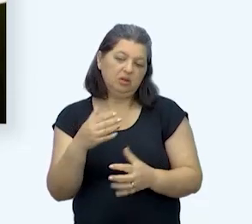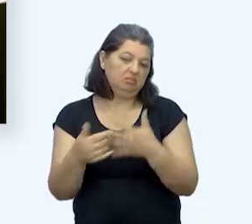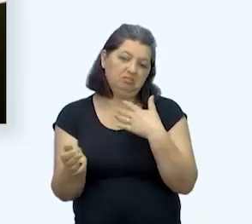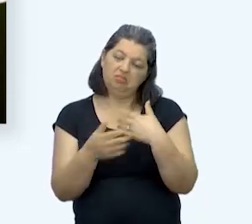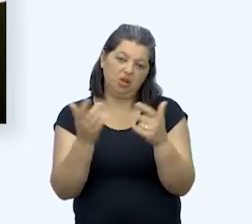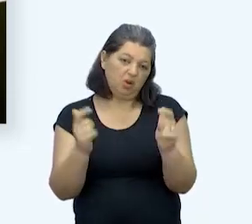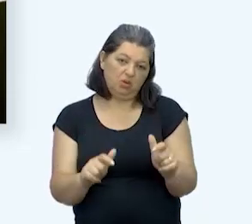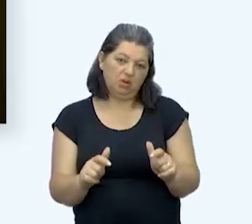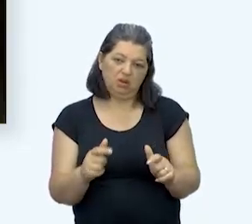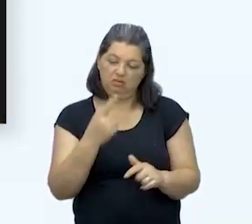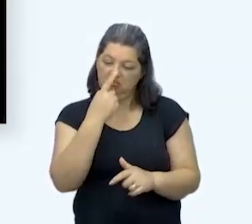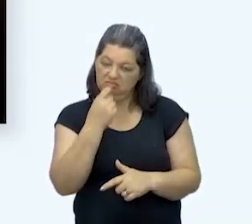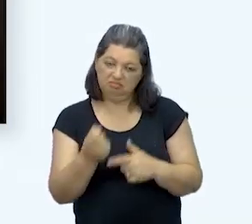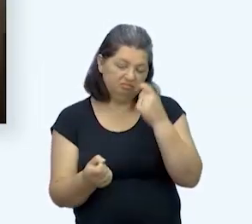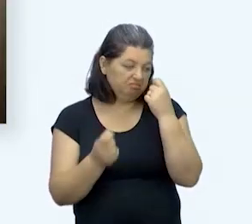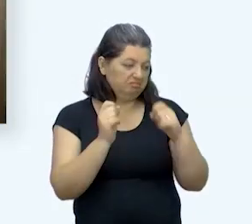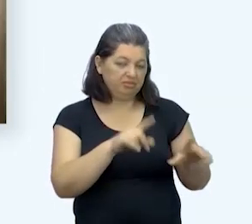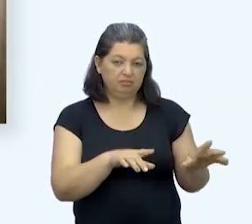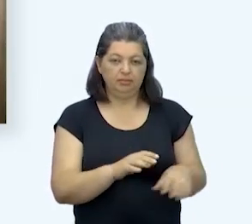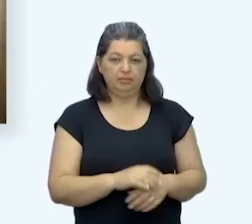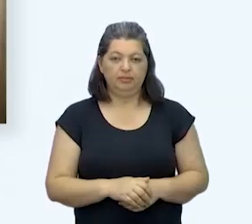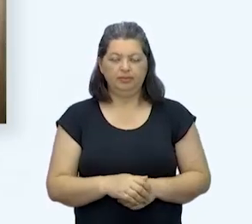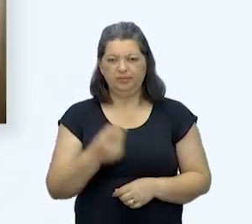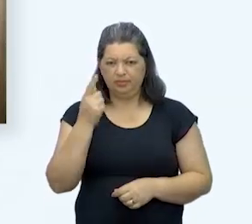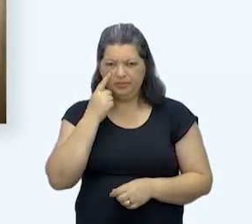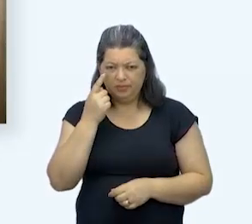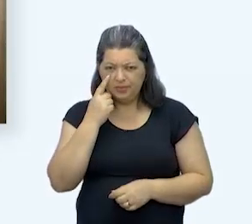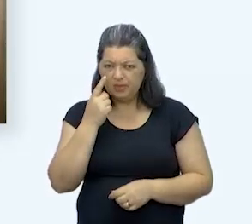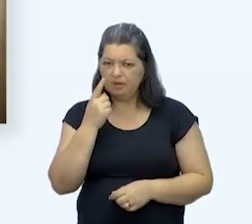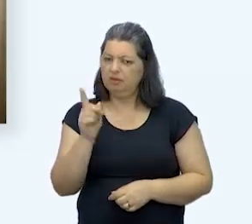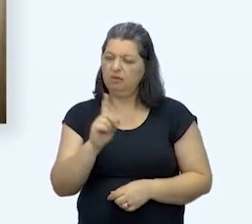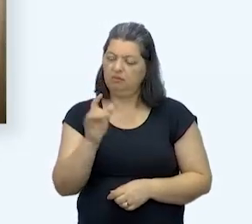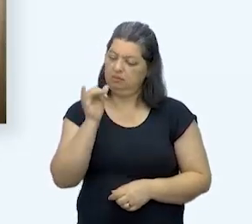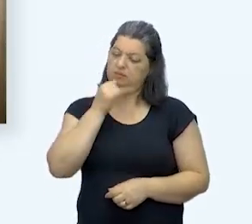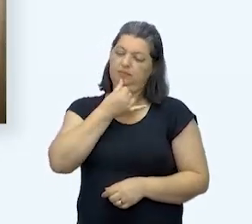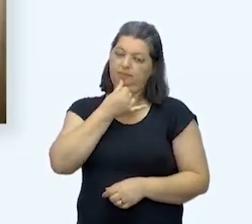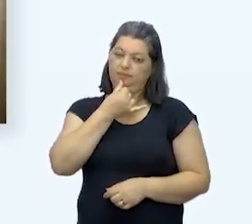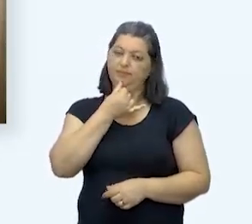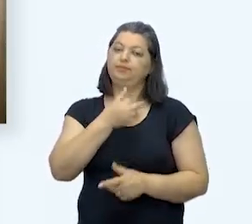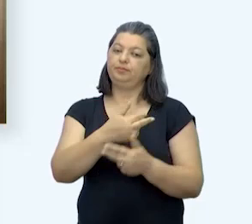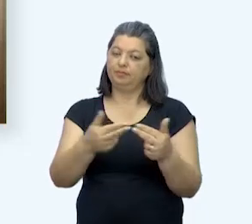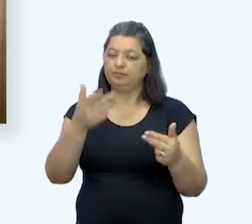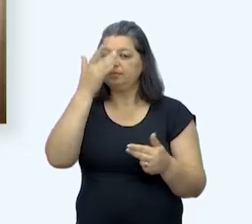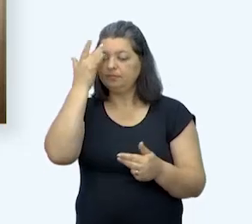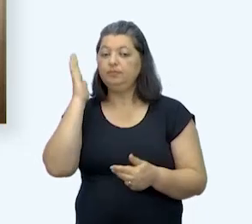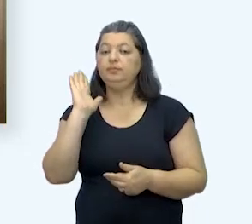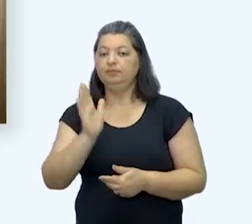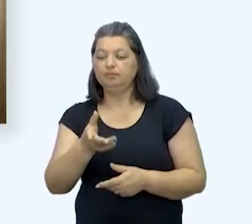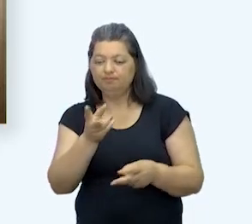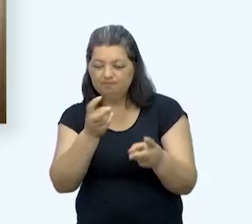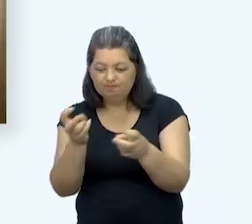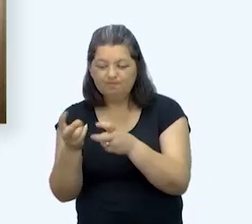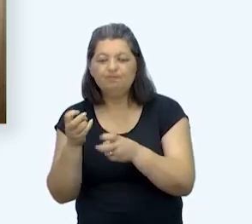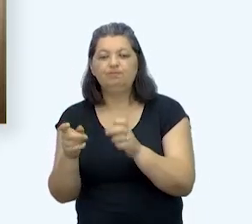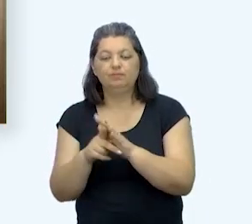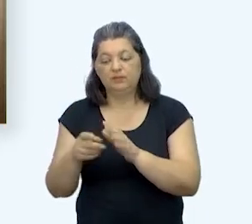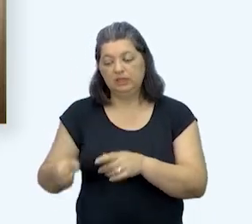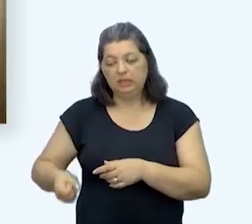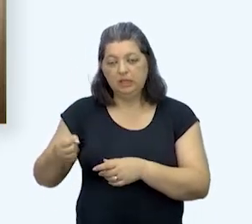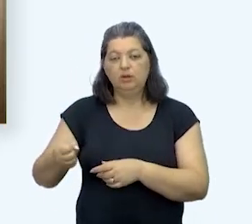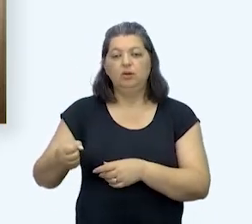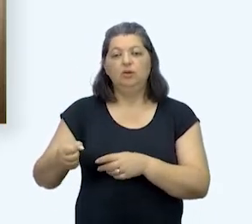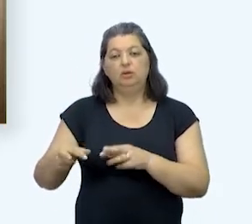lugar, jogado por aí. Viu, dona Lourdes? Não desanima. Muitas pessoas já estão se dando conta e estão levando